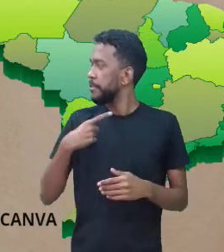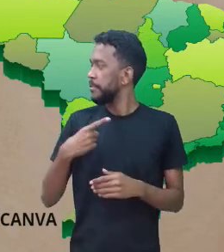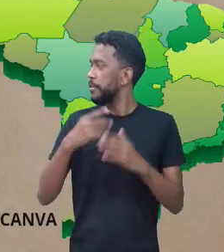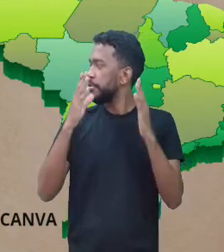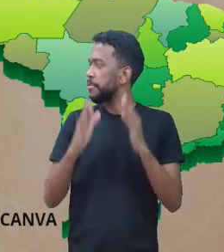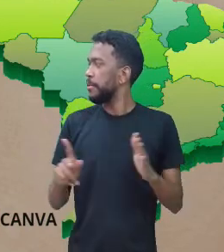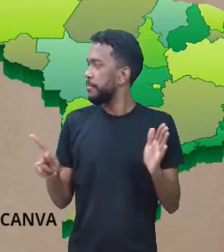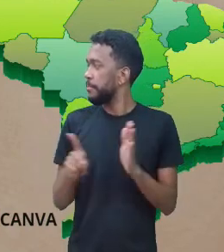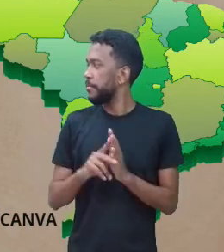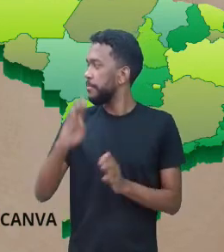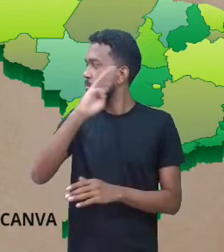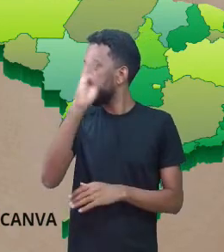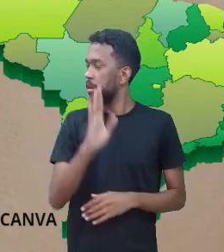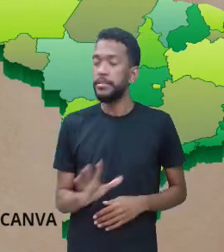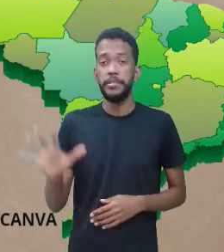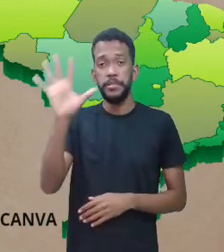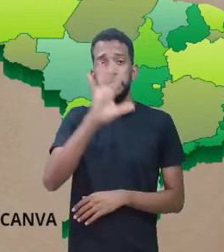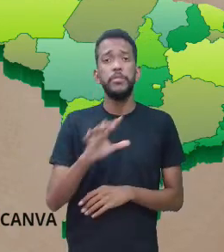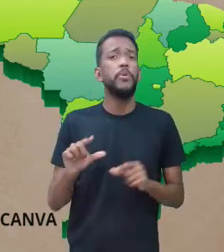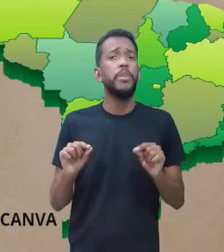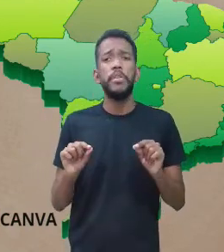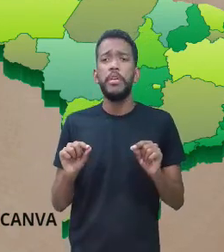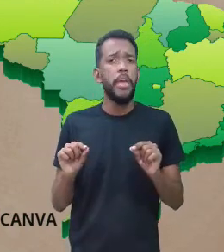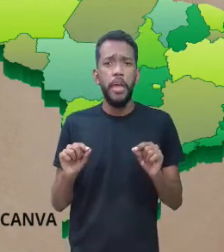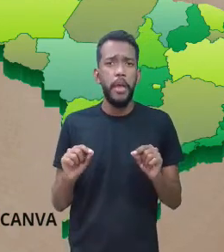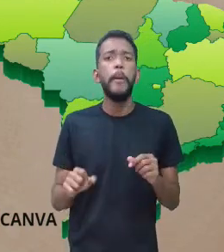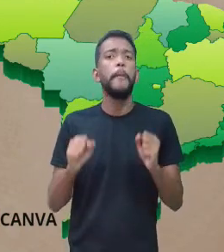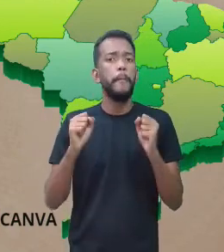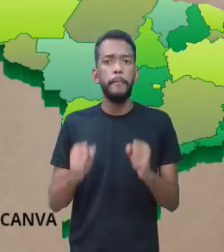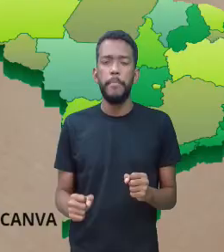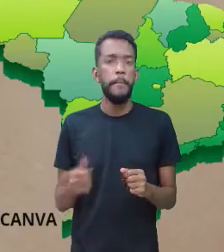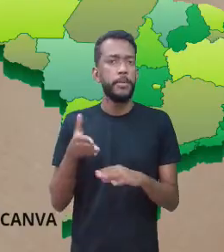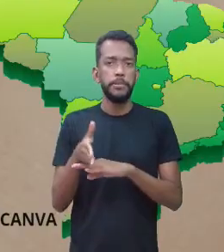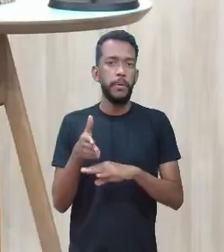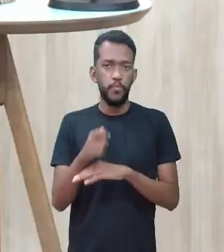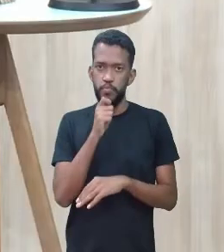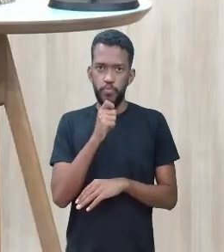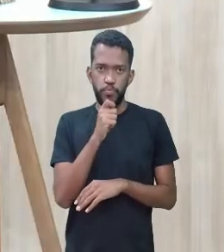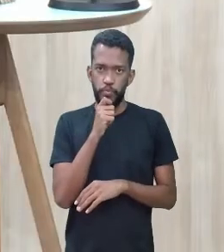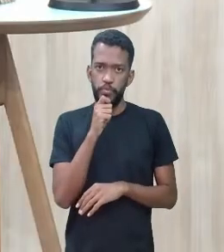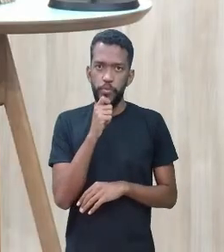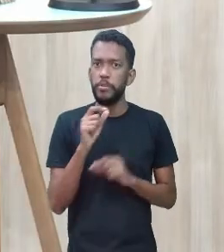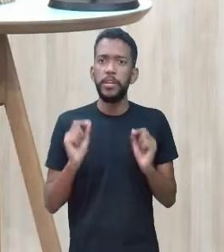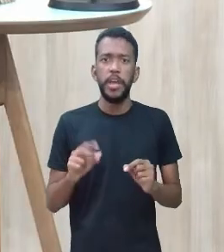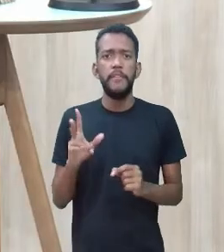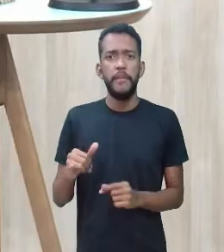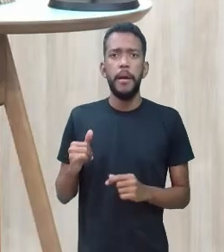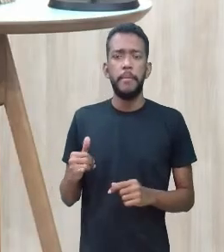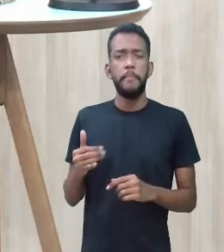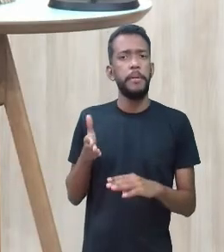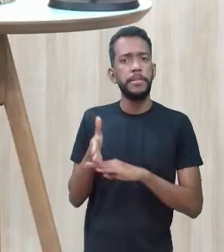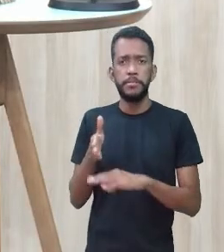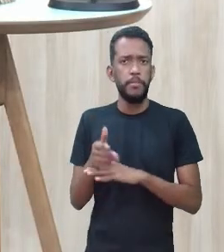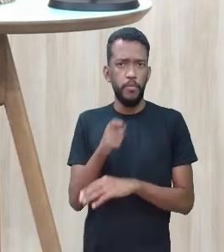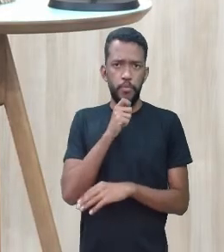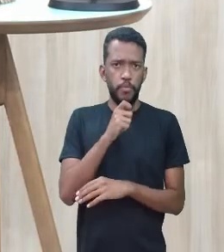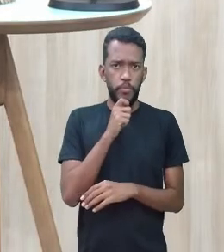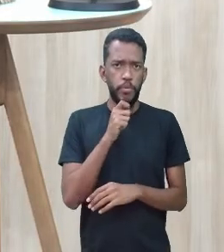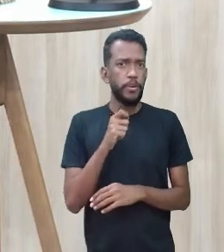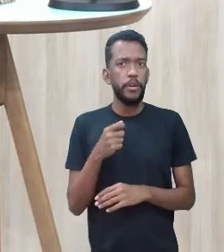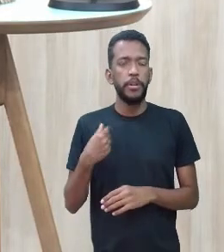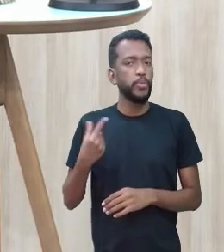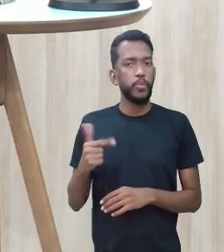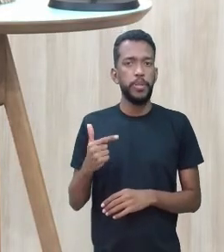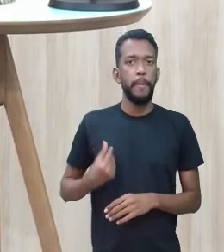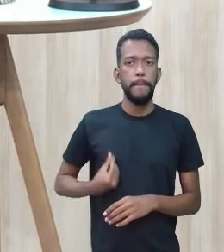referente ao Brasil, quem desses seres não podem participar? Ou seja, quem não vai poder participar porque não está presente,